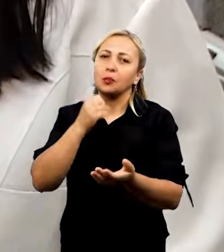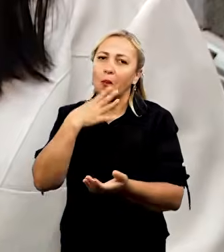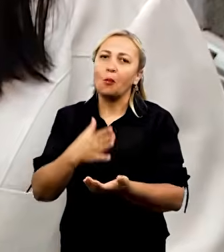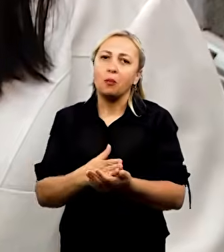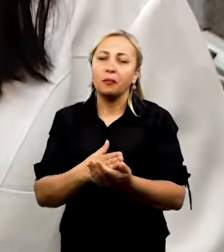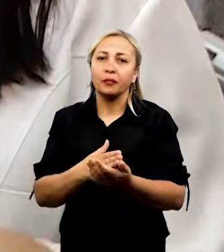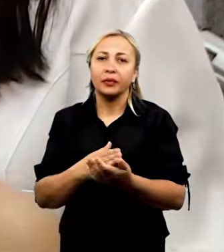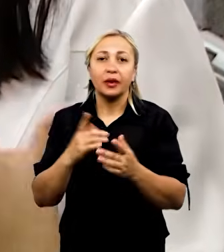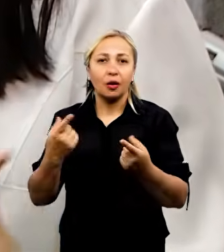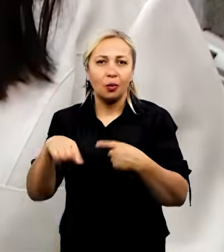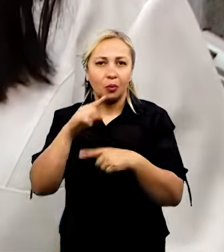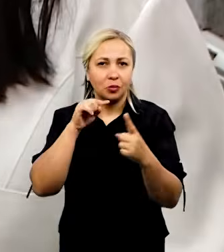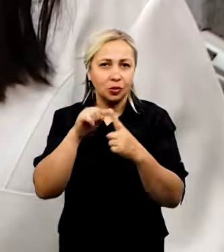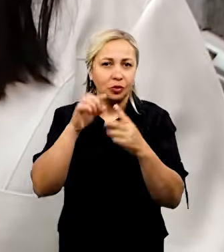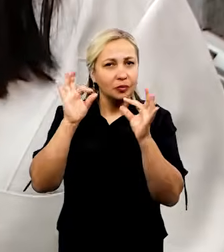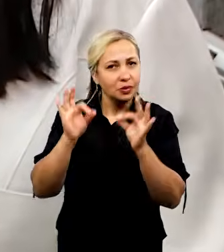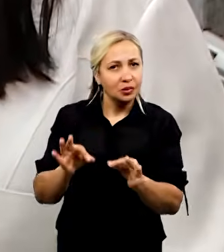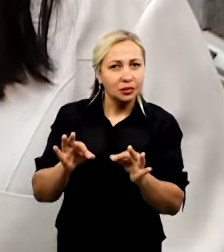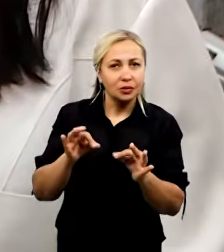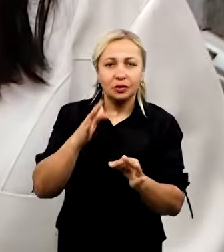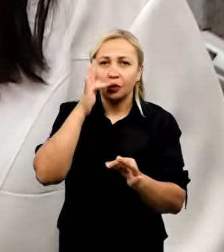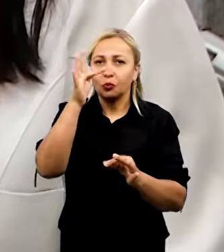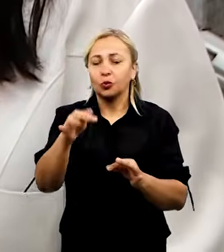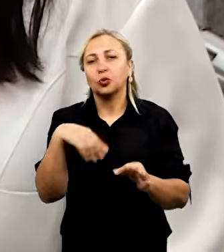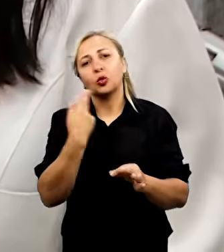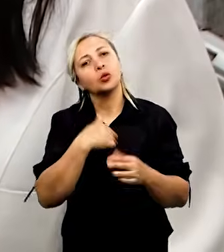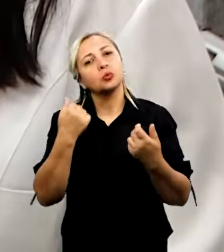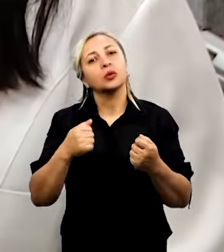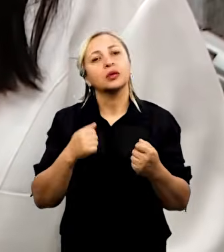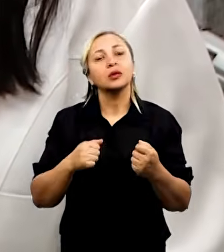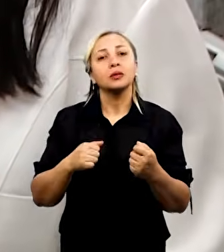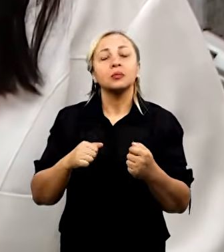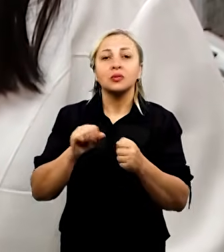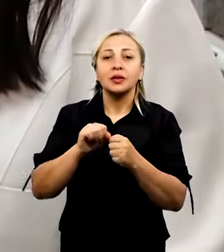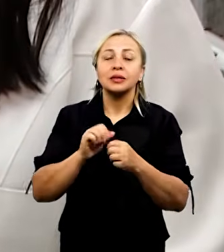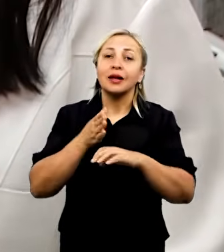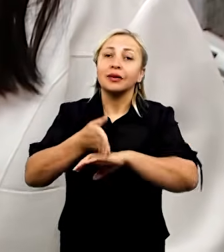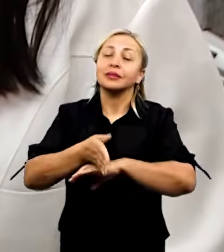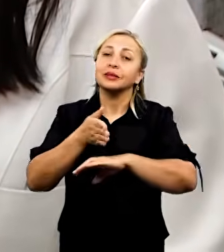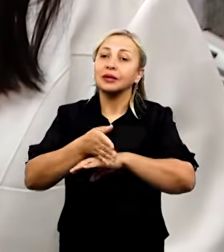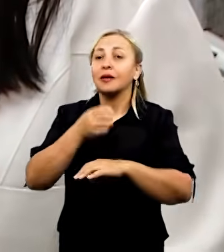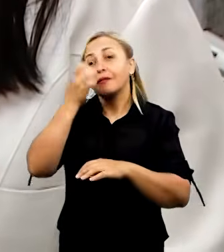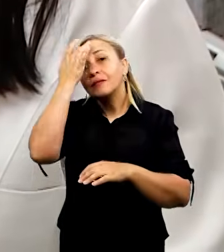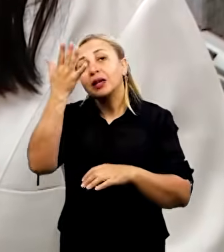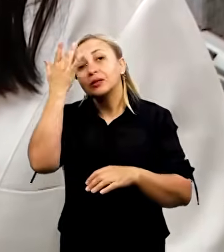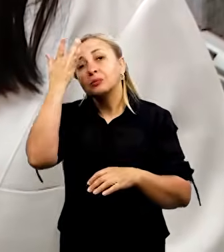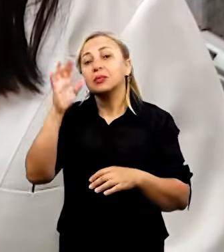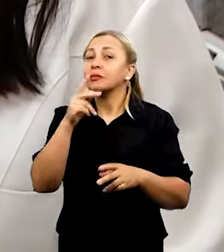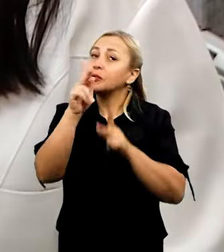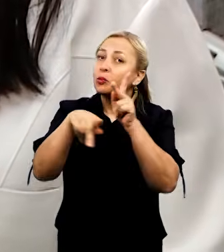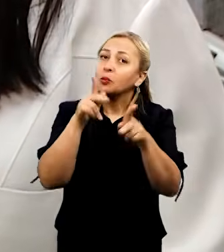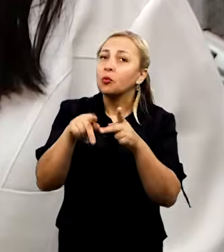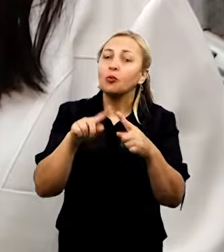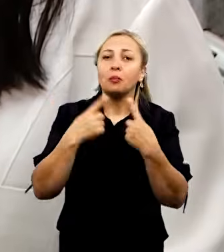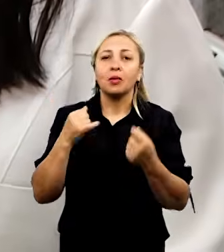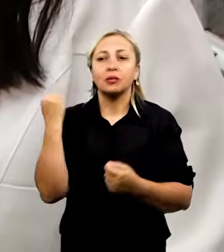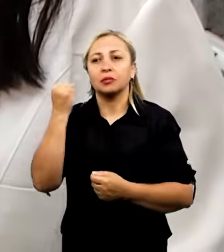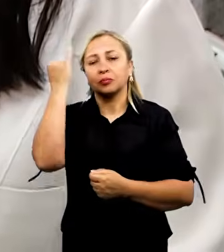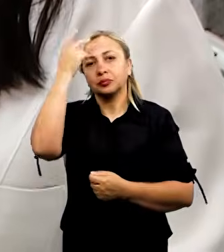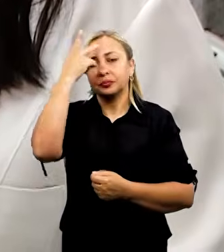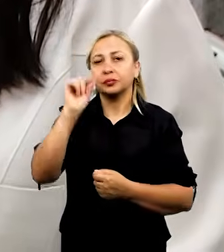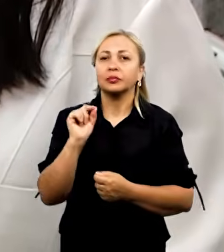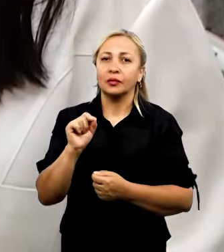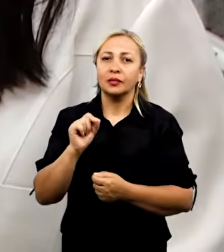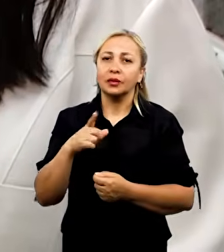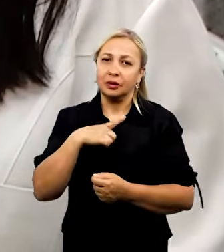né, é que um dia isso possa se tornar acessível à população. Mas é importante destacar, para que haja